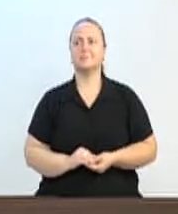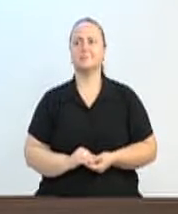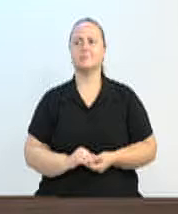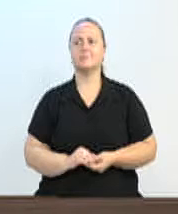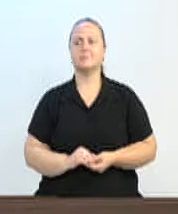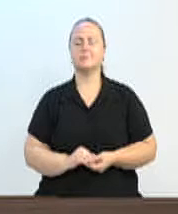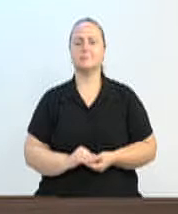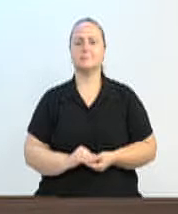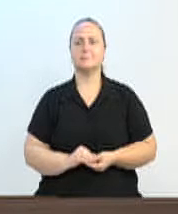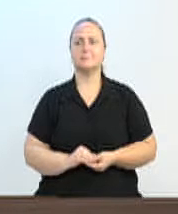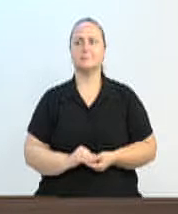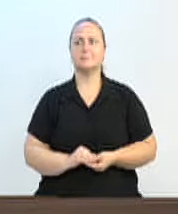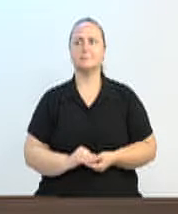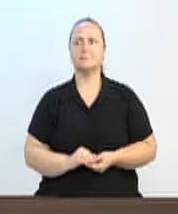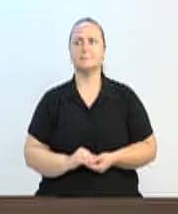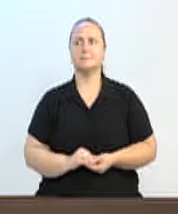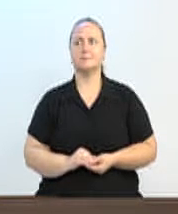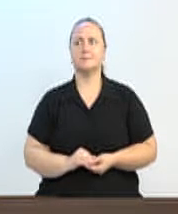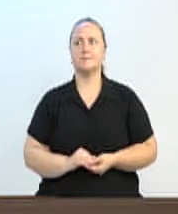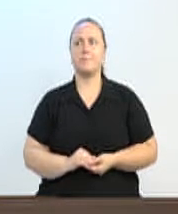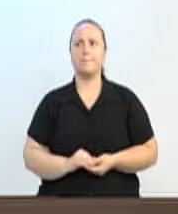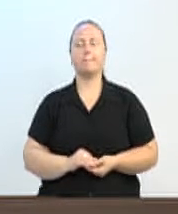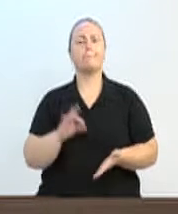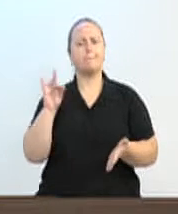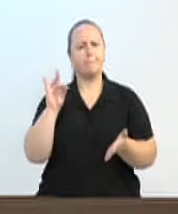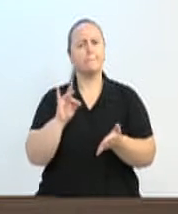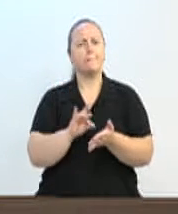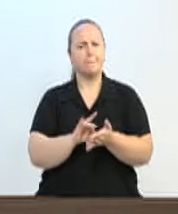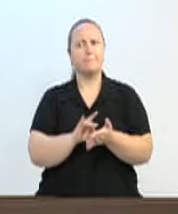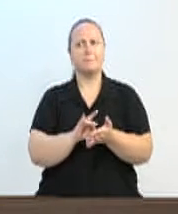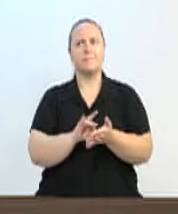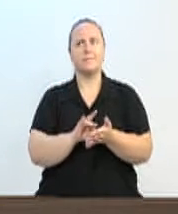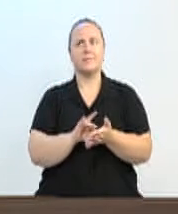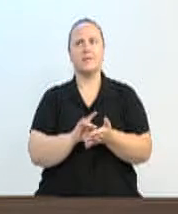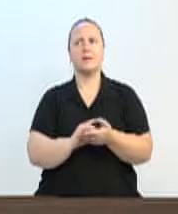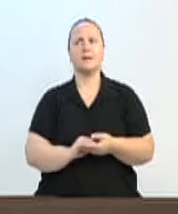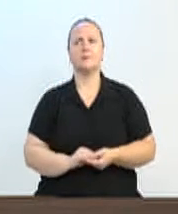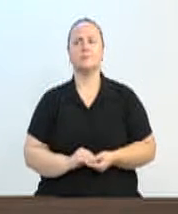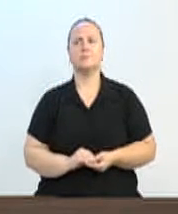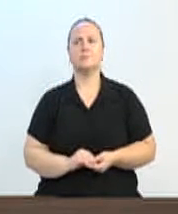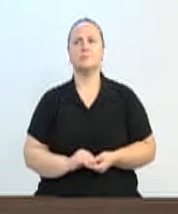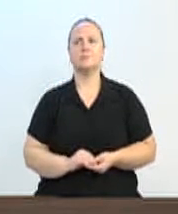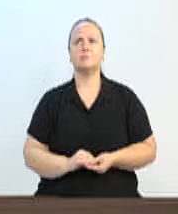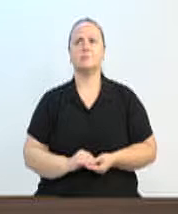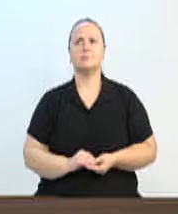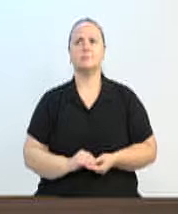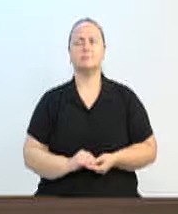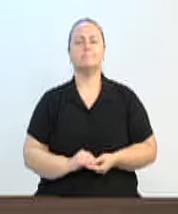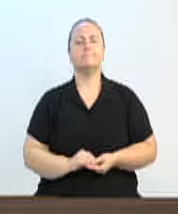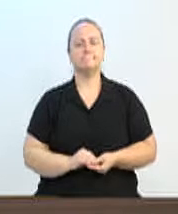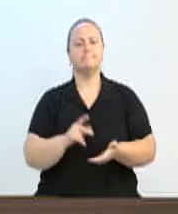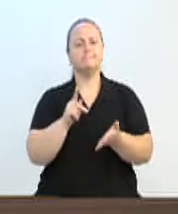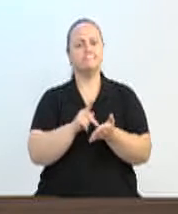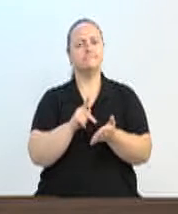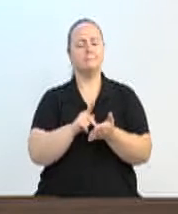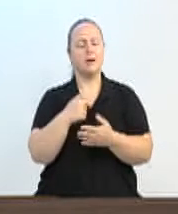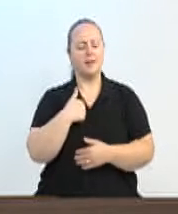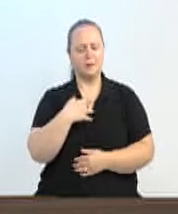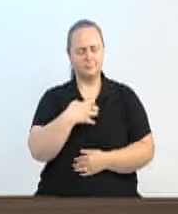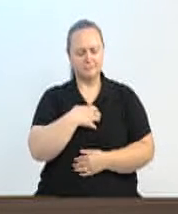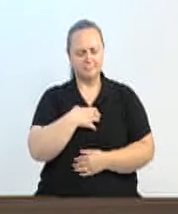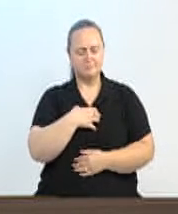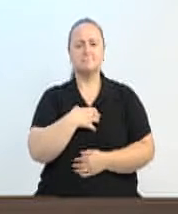e uma das coisas que eu gostaria só de citar que o meu coração Hoje se alegra e